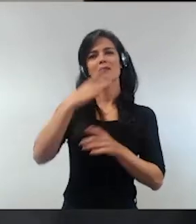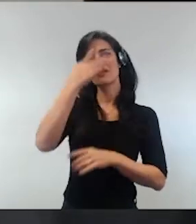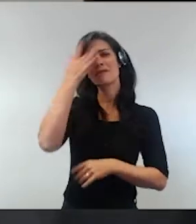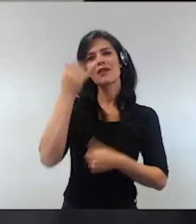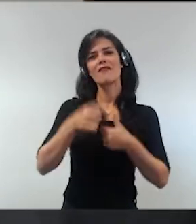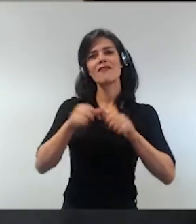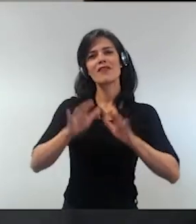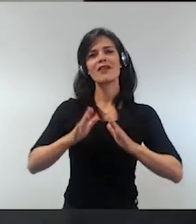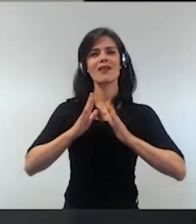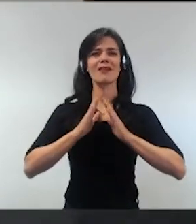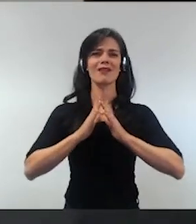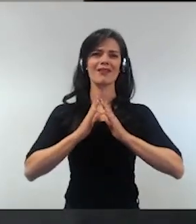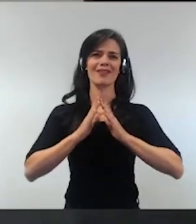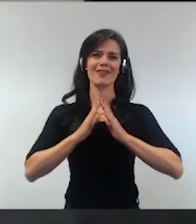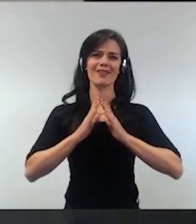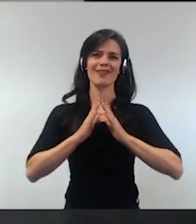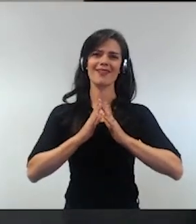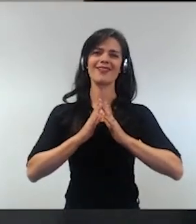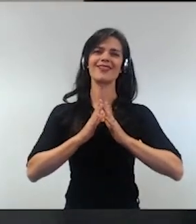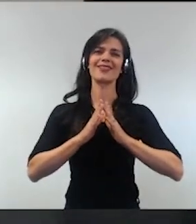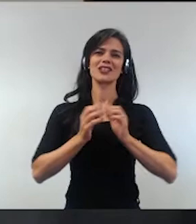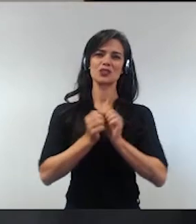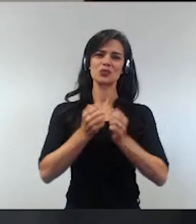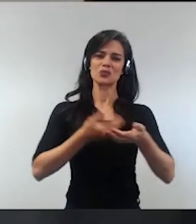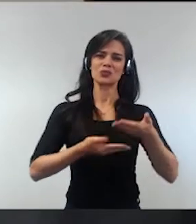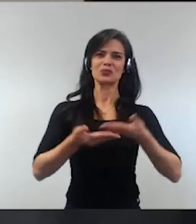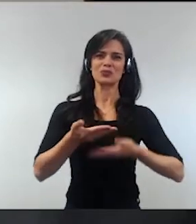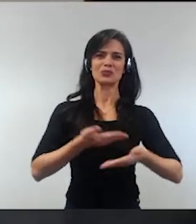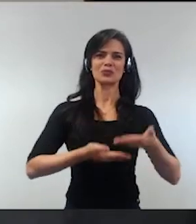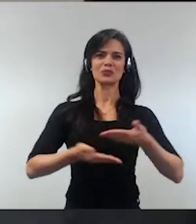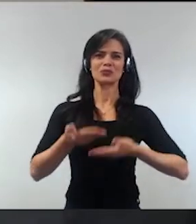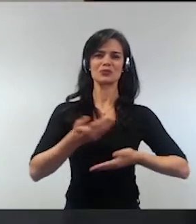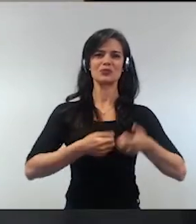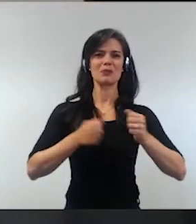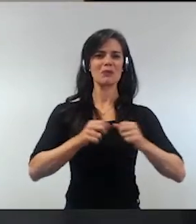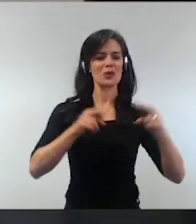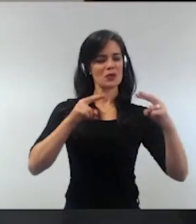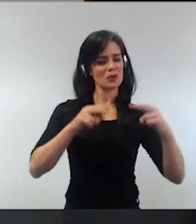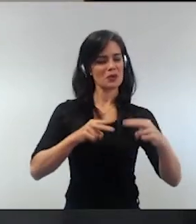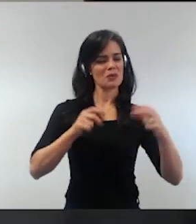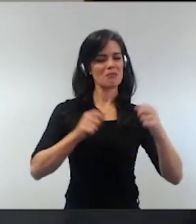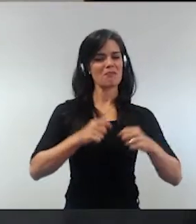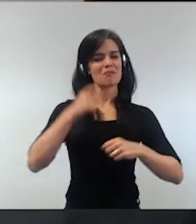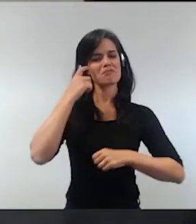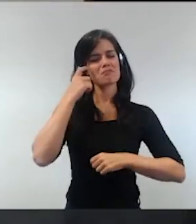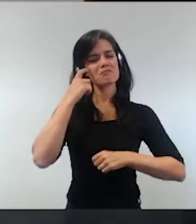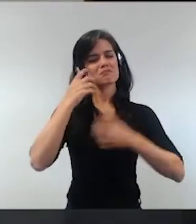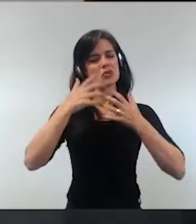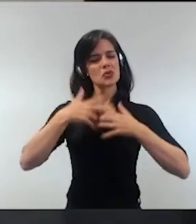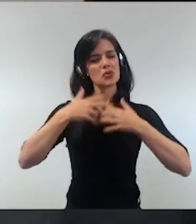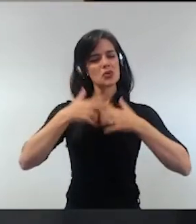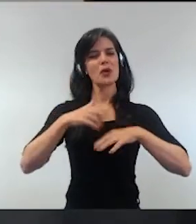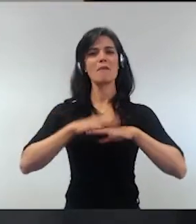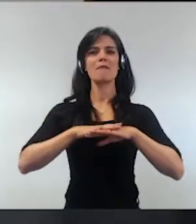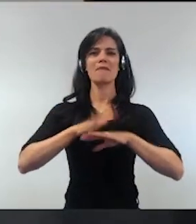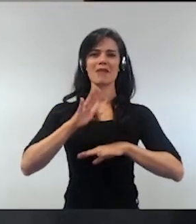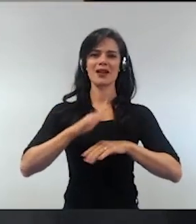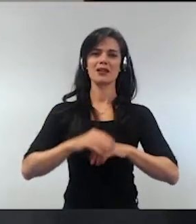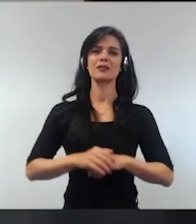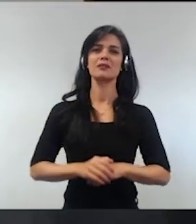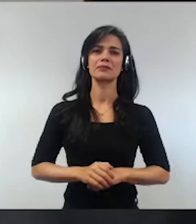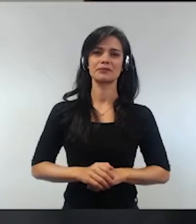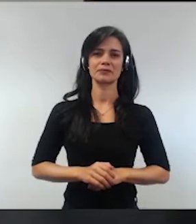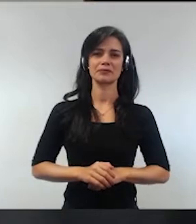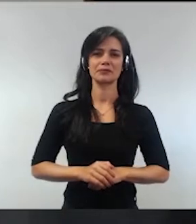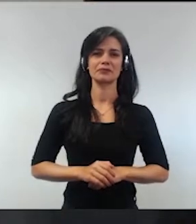ficar mais tempo no recesso do lar, possam ler mais, possam refletir, né? E,